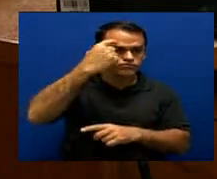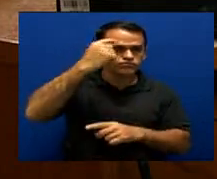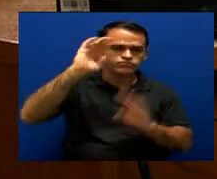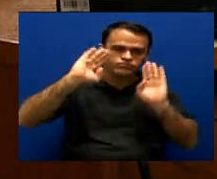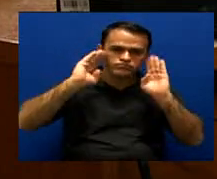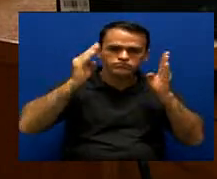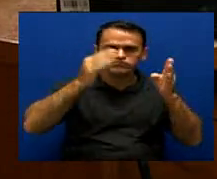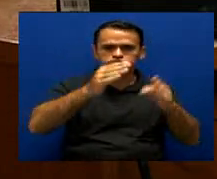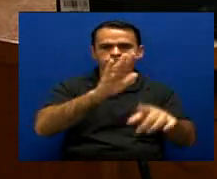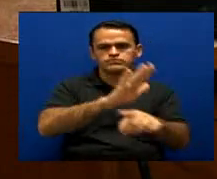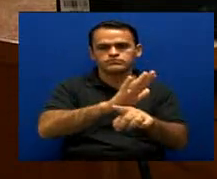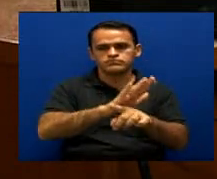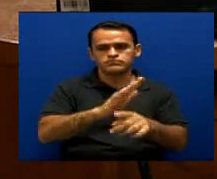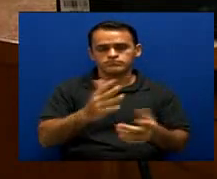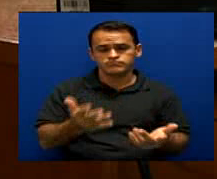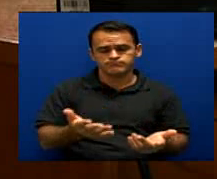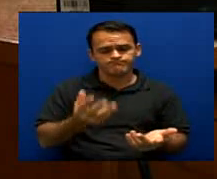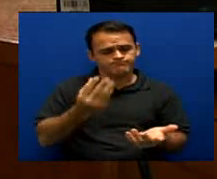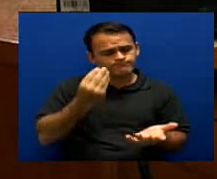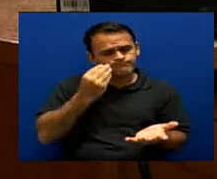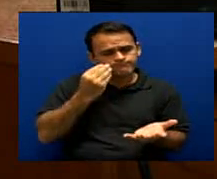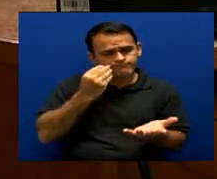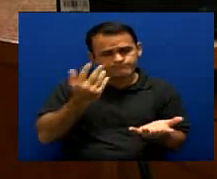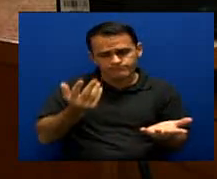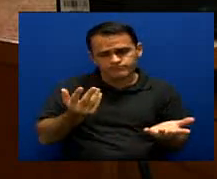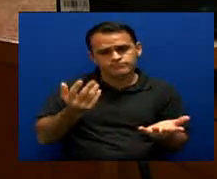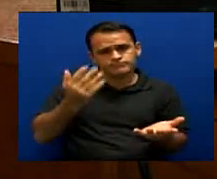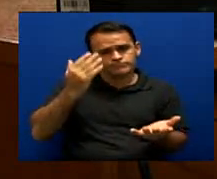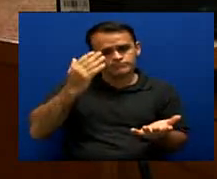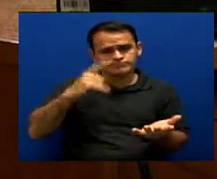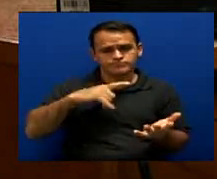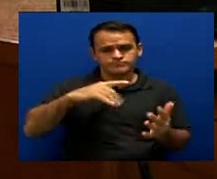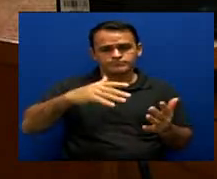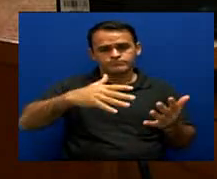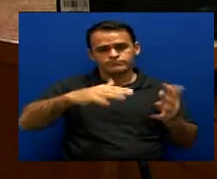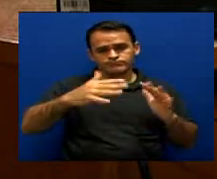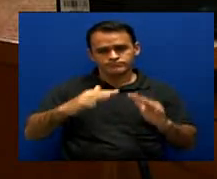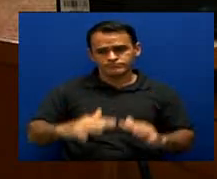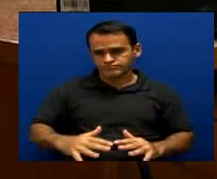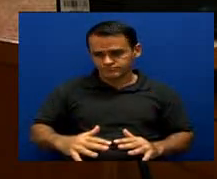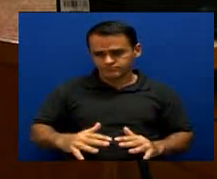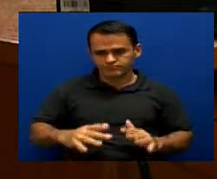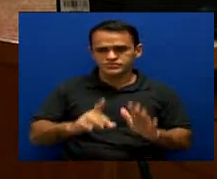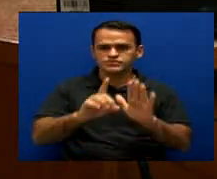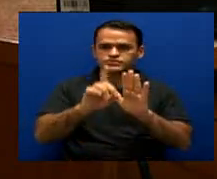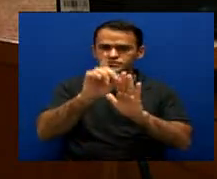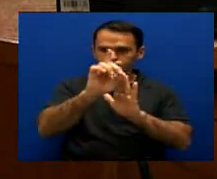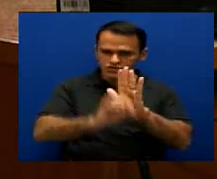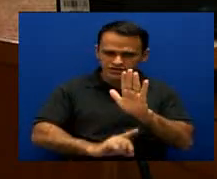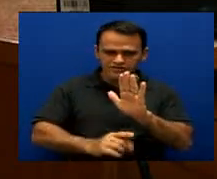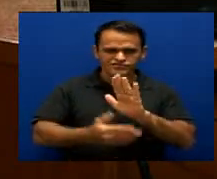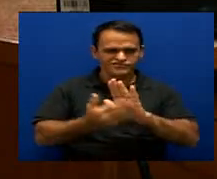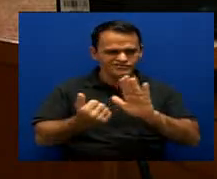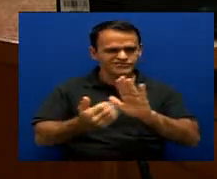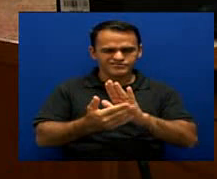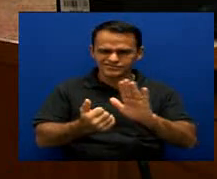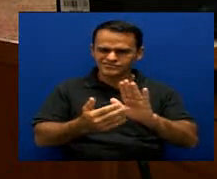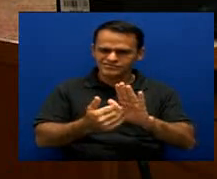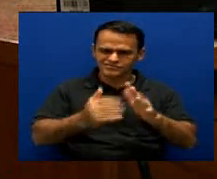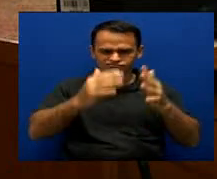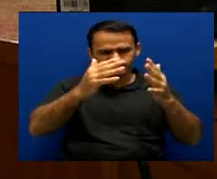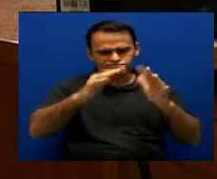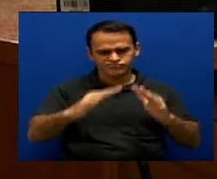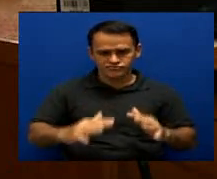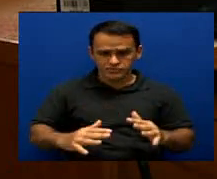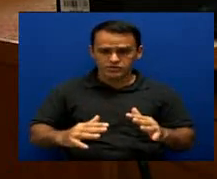obviamente nós vivemos um processo de retrocesso de direitos no isso não é de agora nem isso já vem